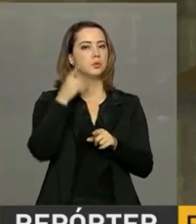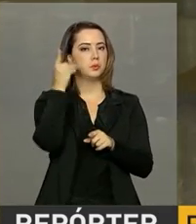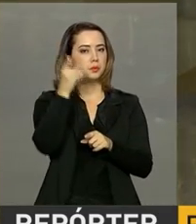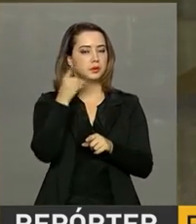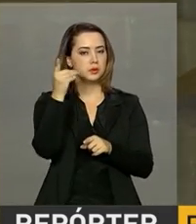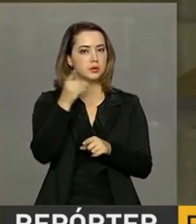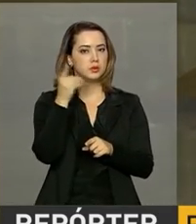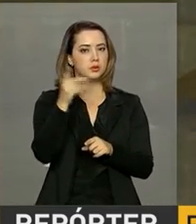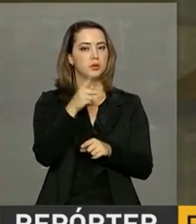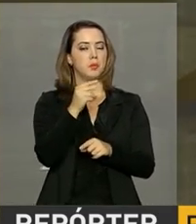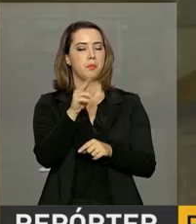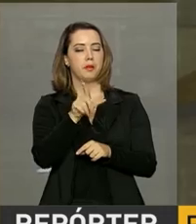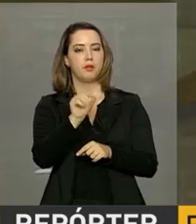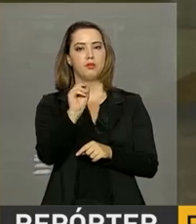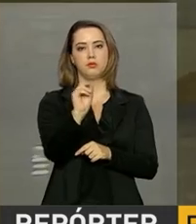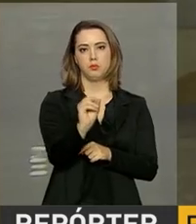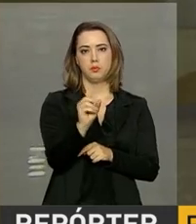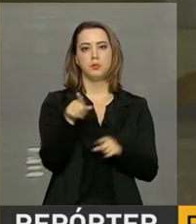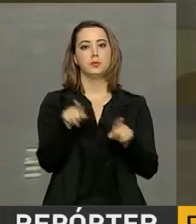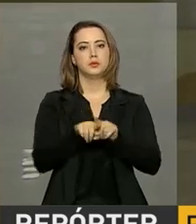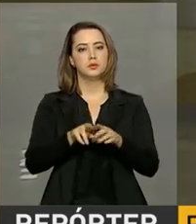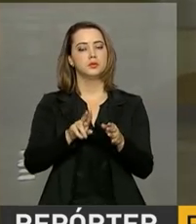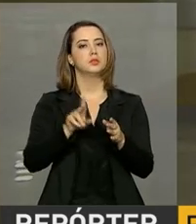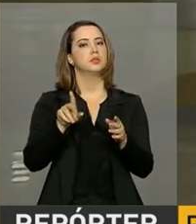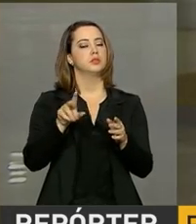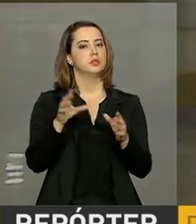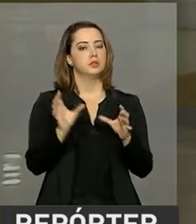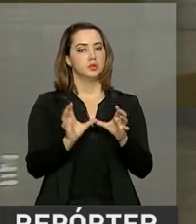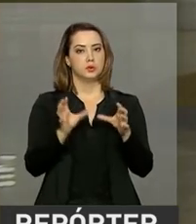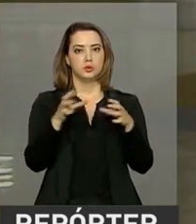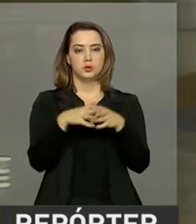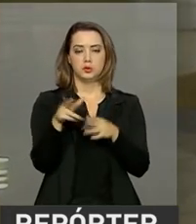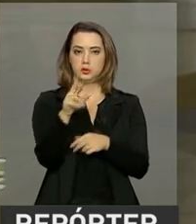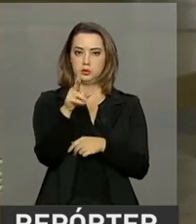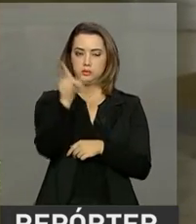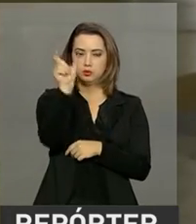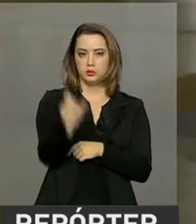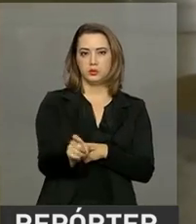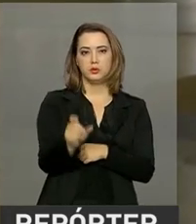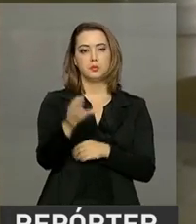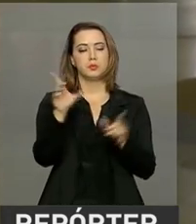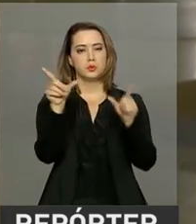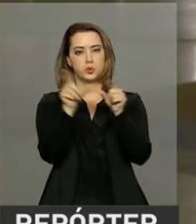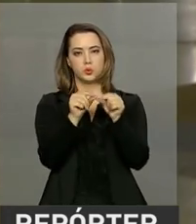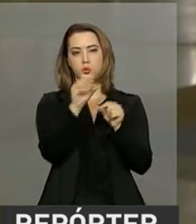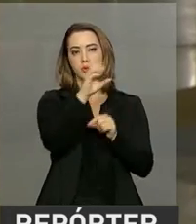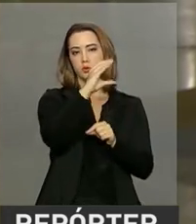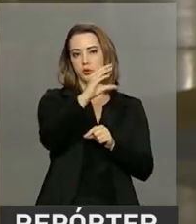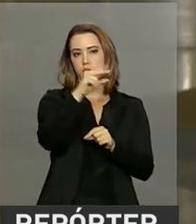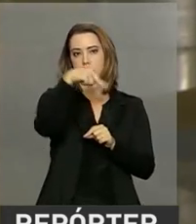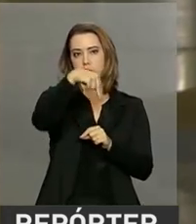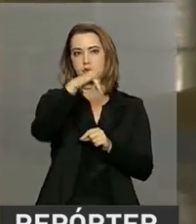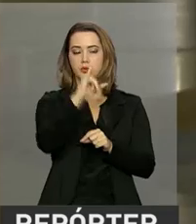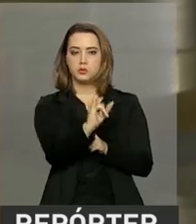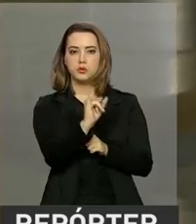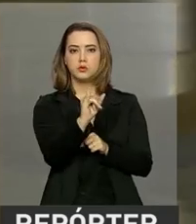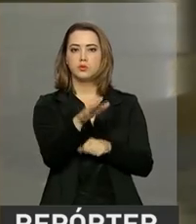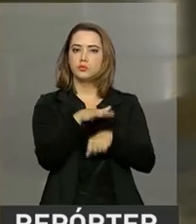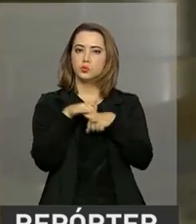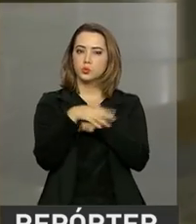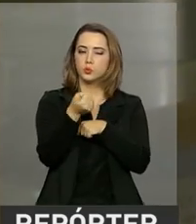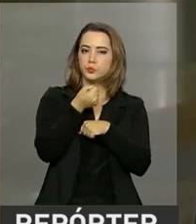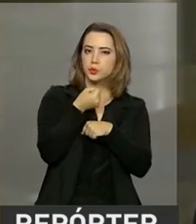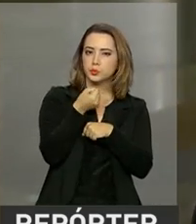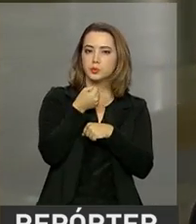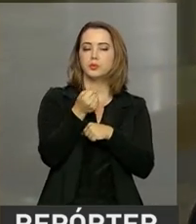da Força Sindical e também uma representante da Confederação Nacional da Indústria da CNI conversaram com a imprensa e saíram algumas